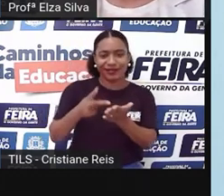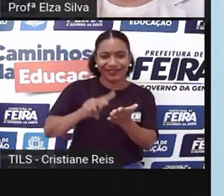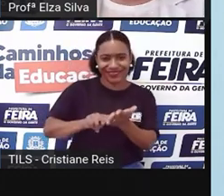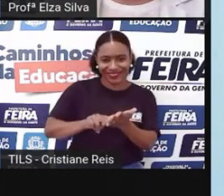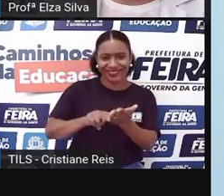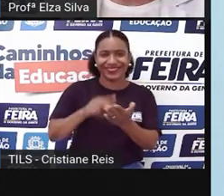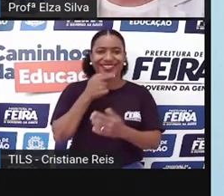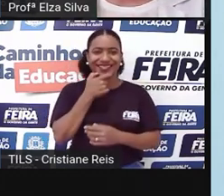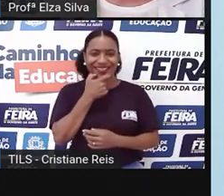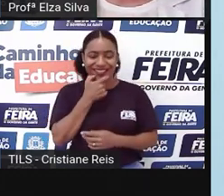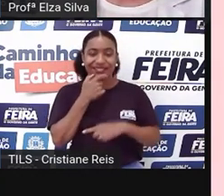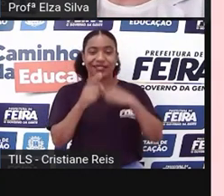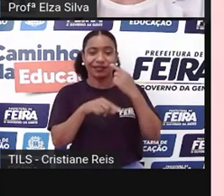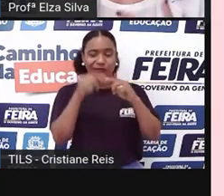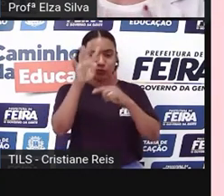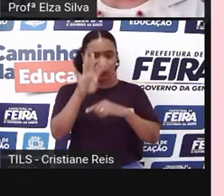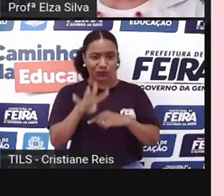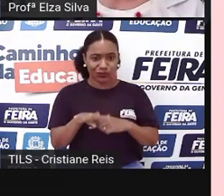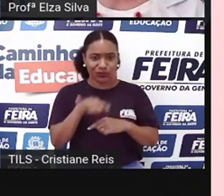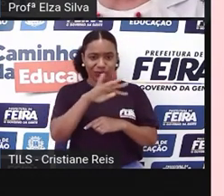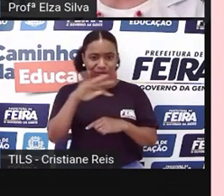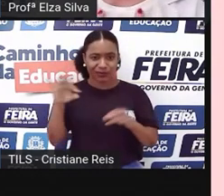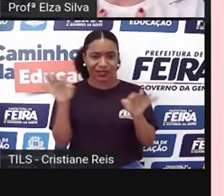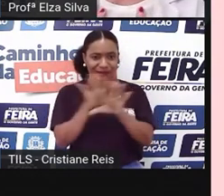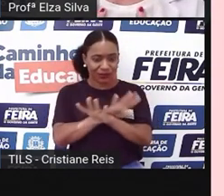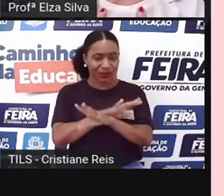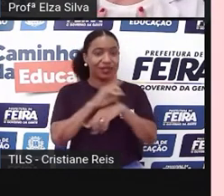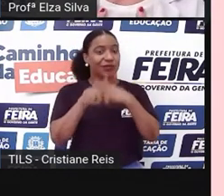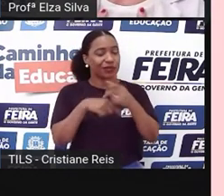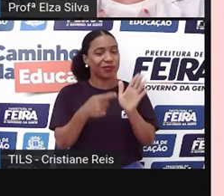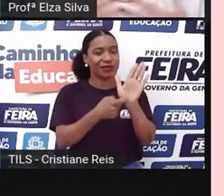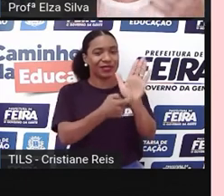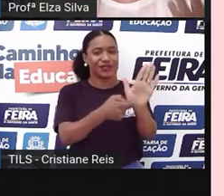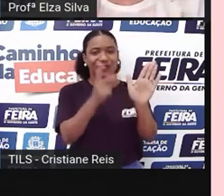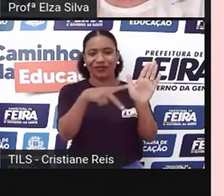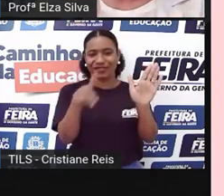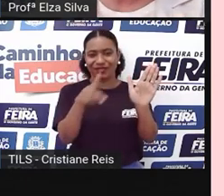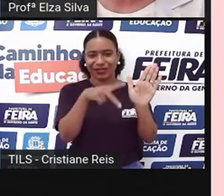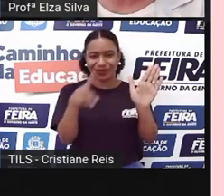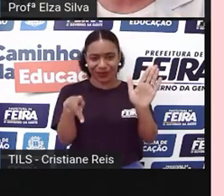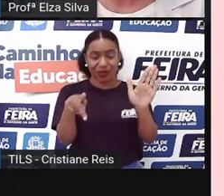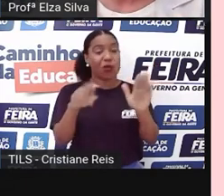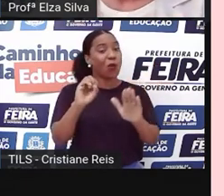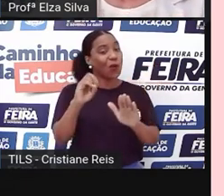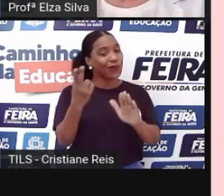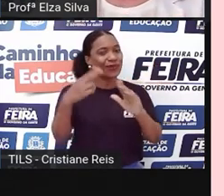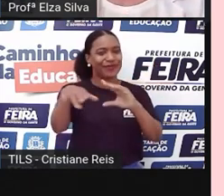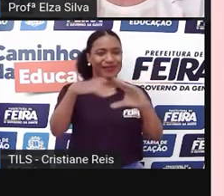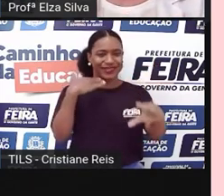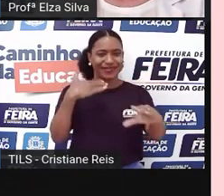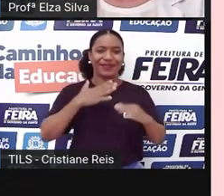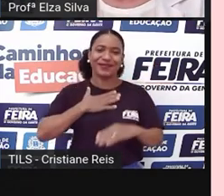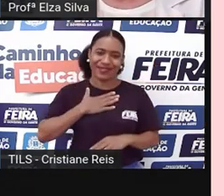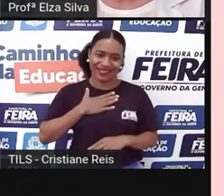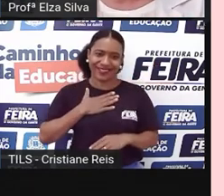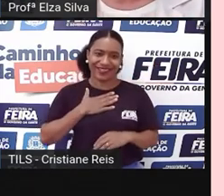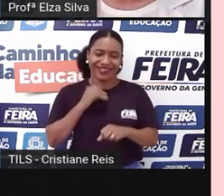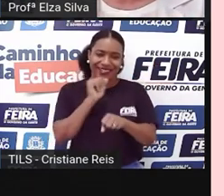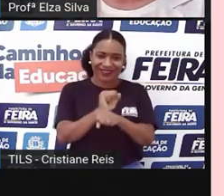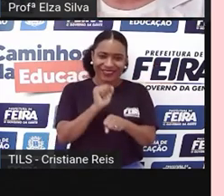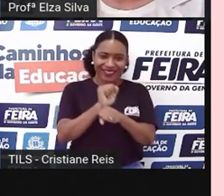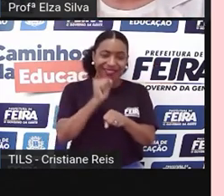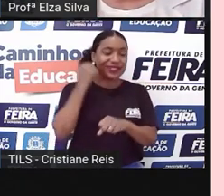professor, professora da escola ou compartilha comigo. E eu fico aqui esperando que você conte para mim a